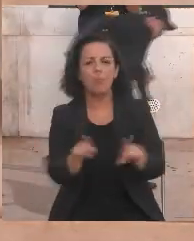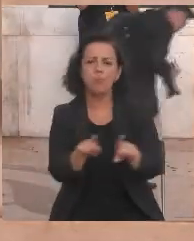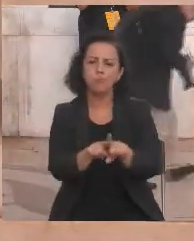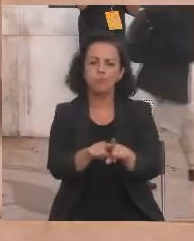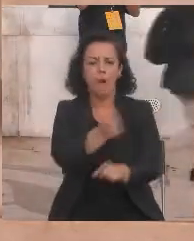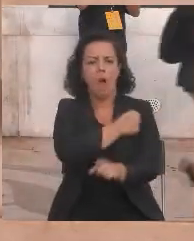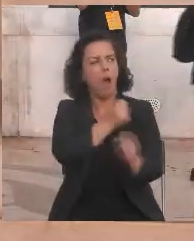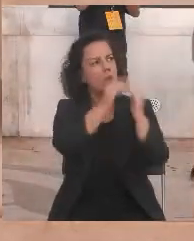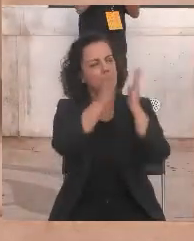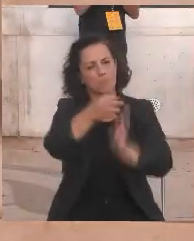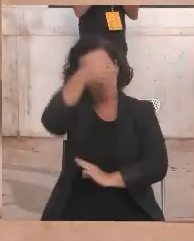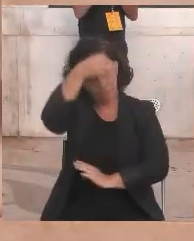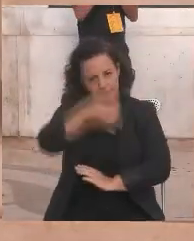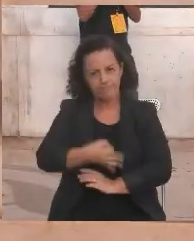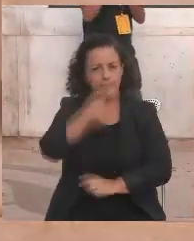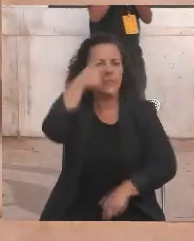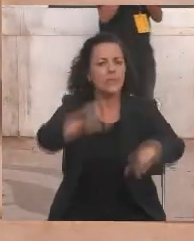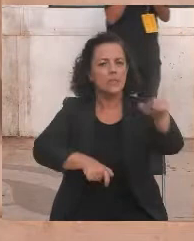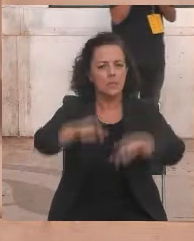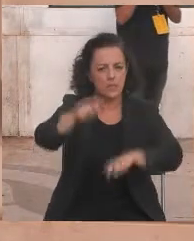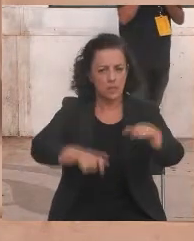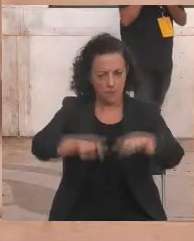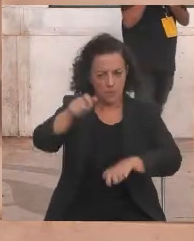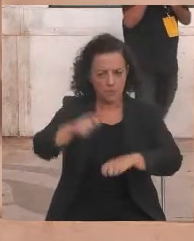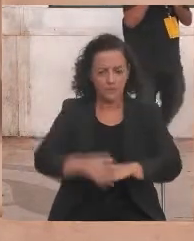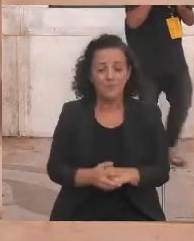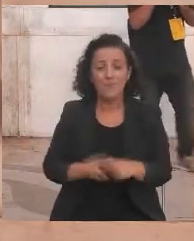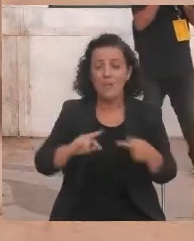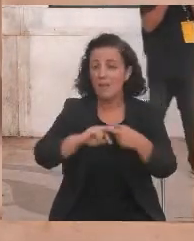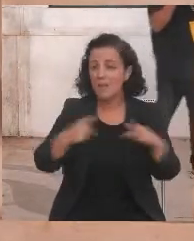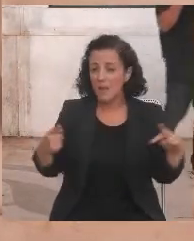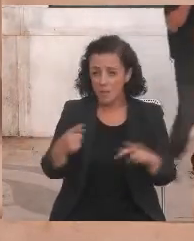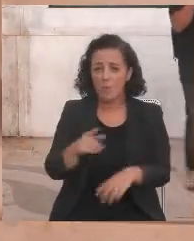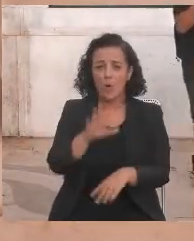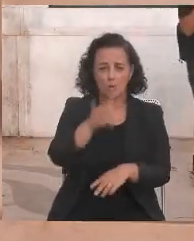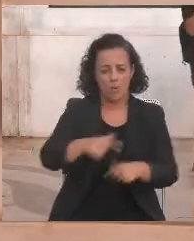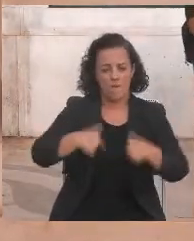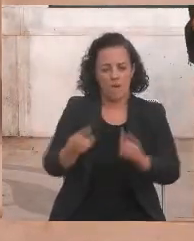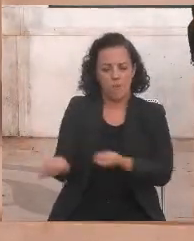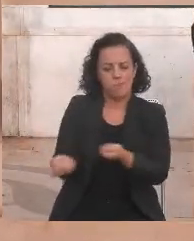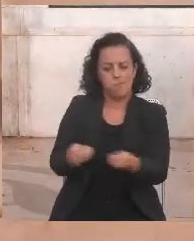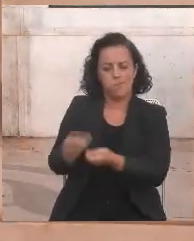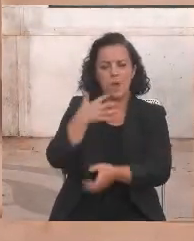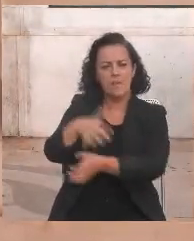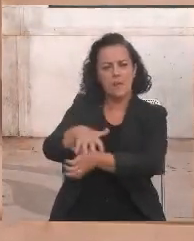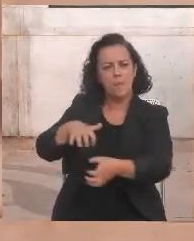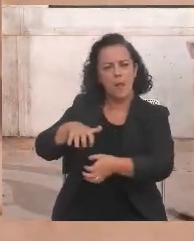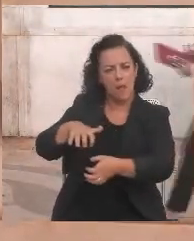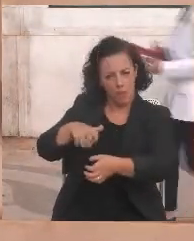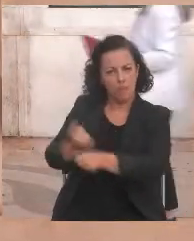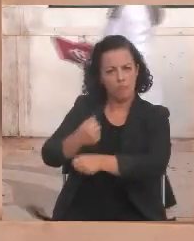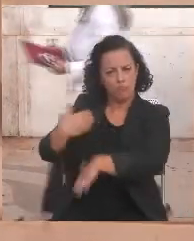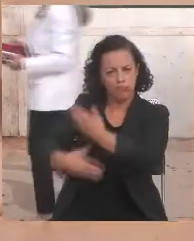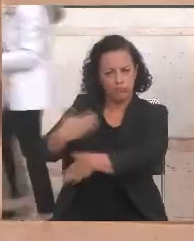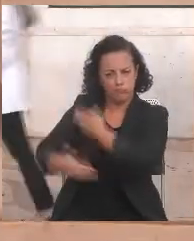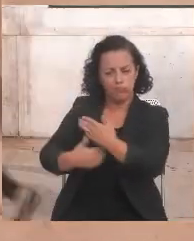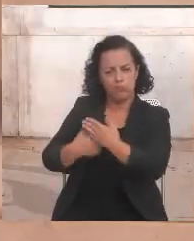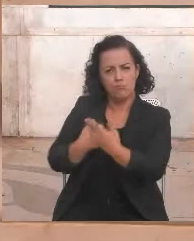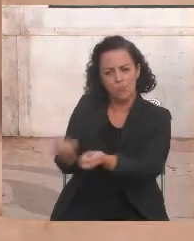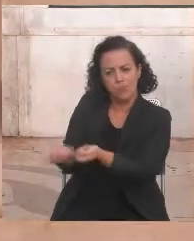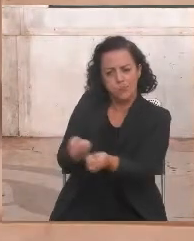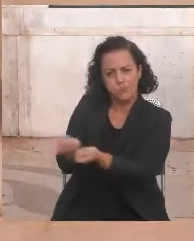Cidadania. A Câmara Municipal de Lisboa assegura à Assembleia Municipal condições para o seu funcionamento que não